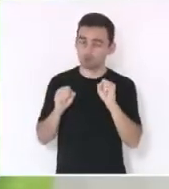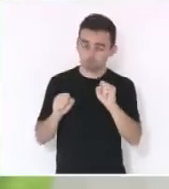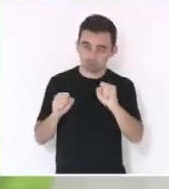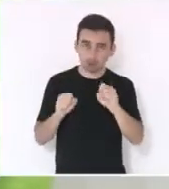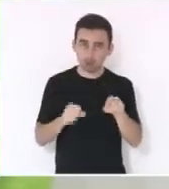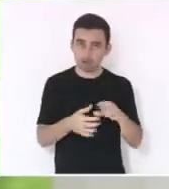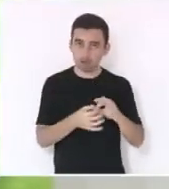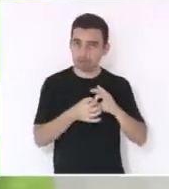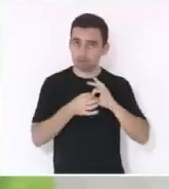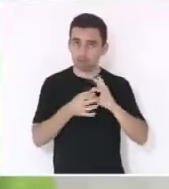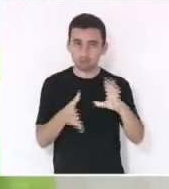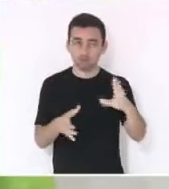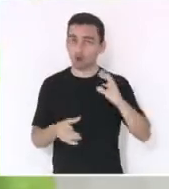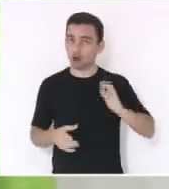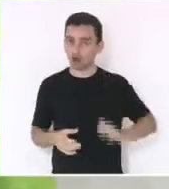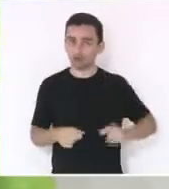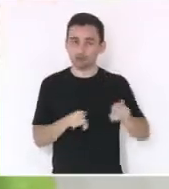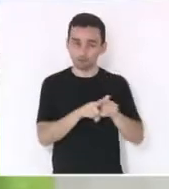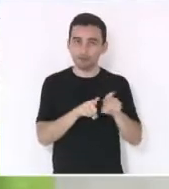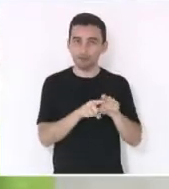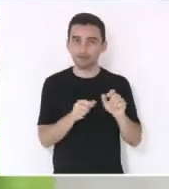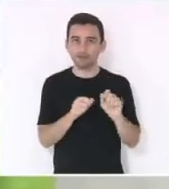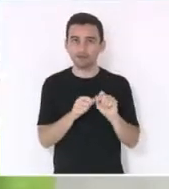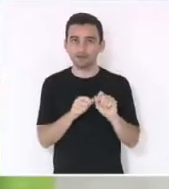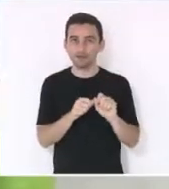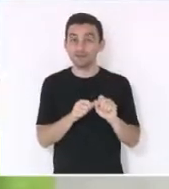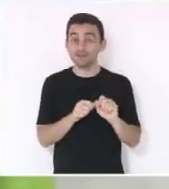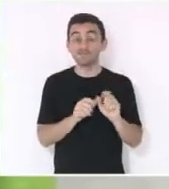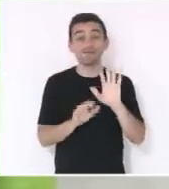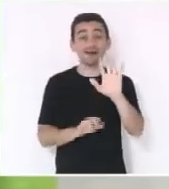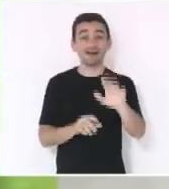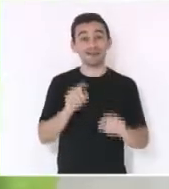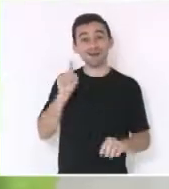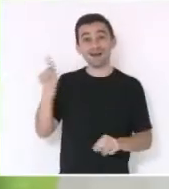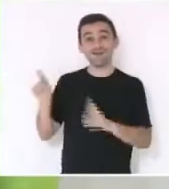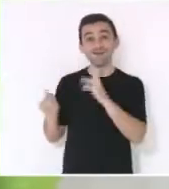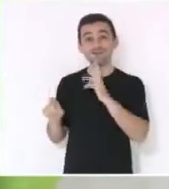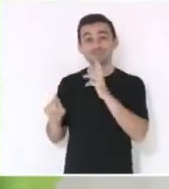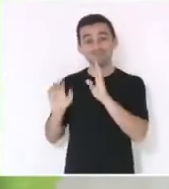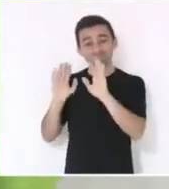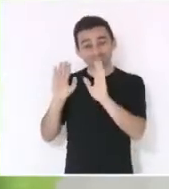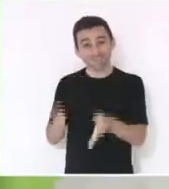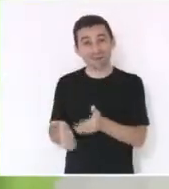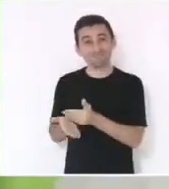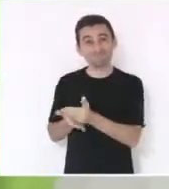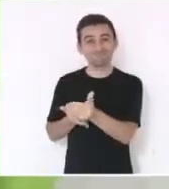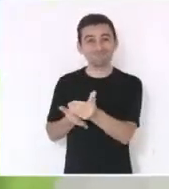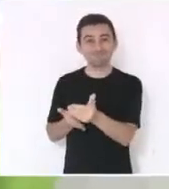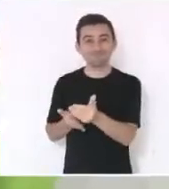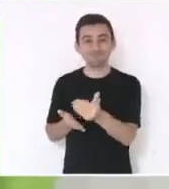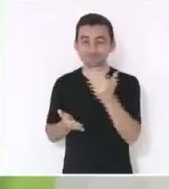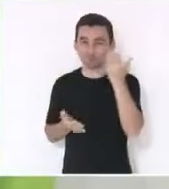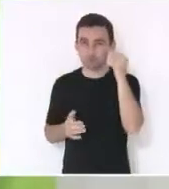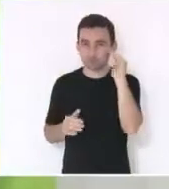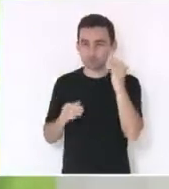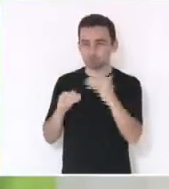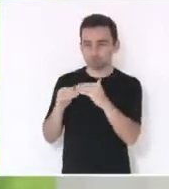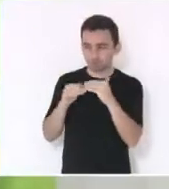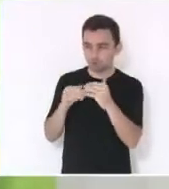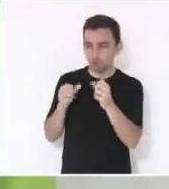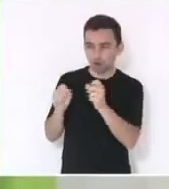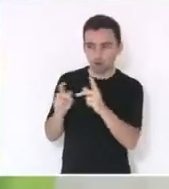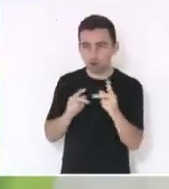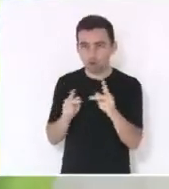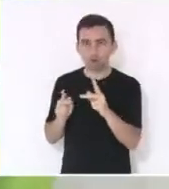forma. E, posteriormente, fomos saber de que o Rodrigo já tinha entrado. E, em entendimento e graças à sua sensibilidade,